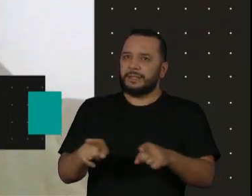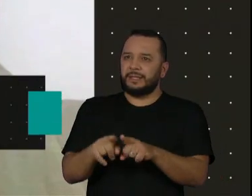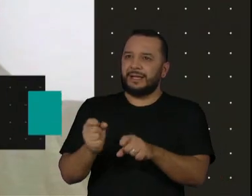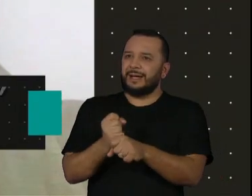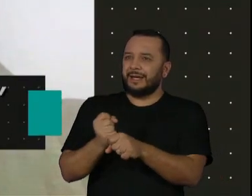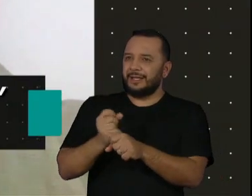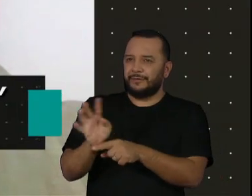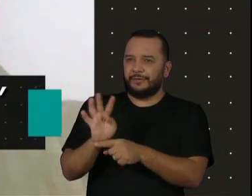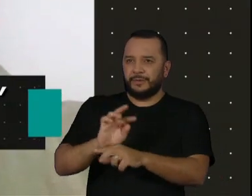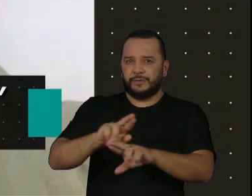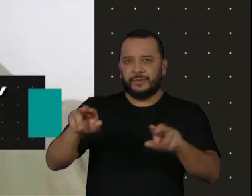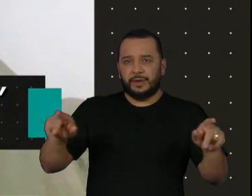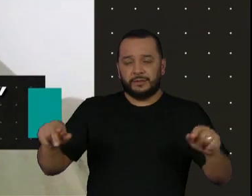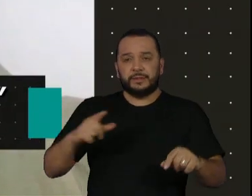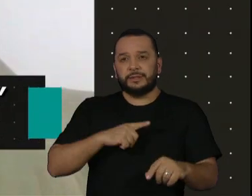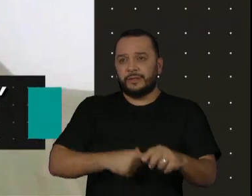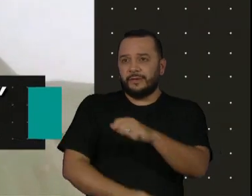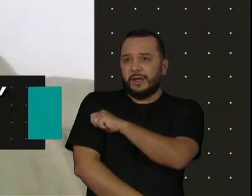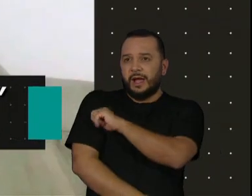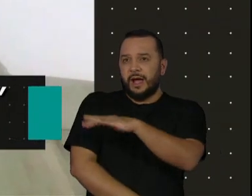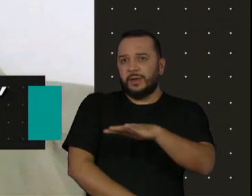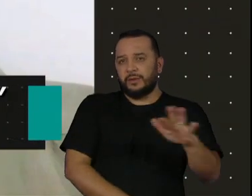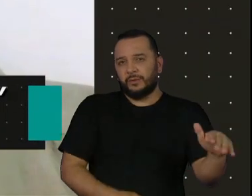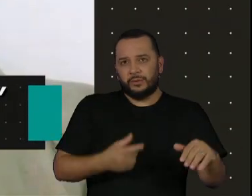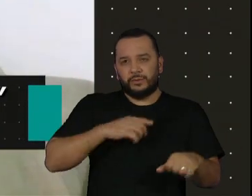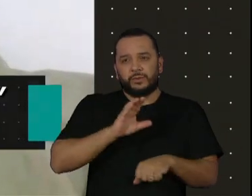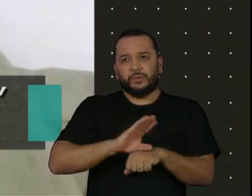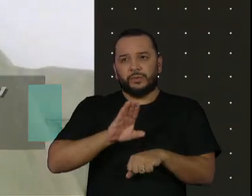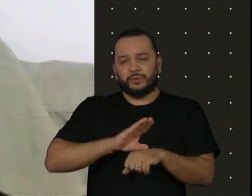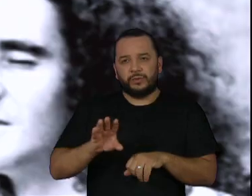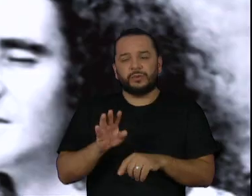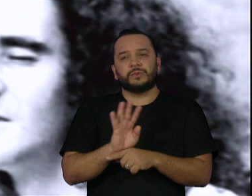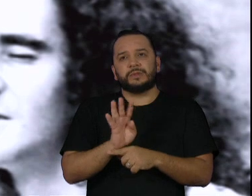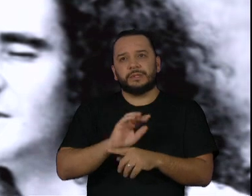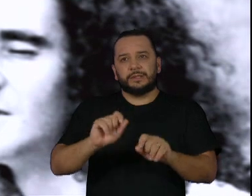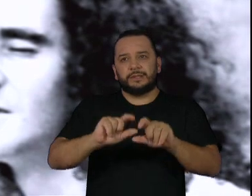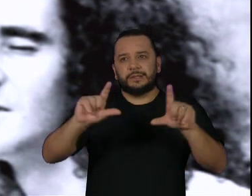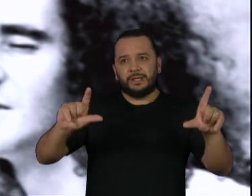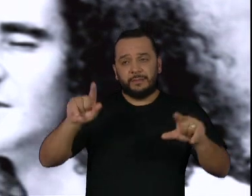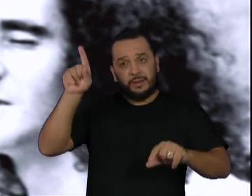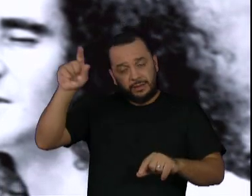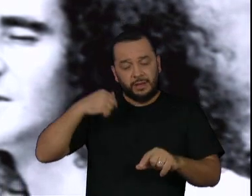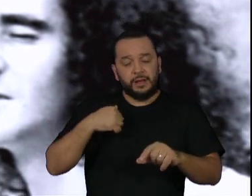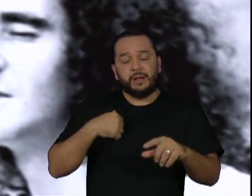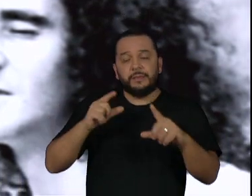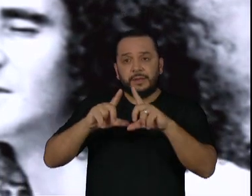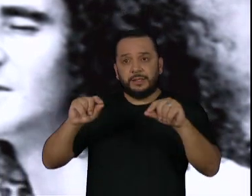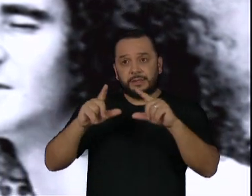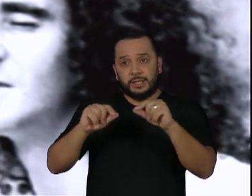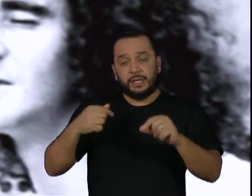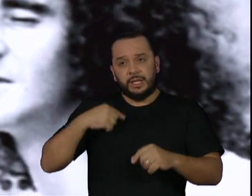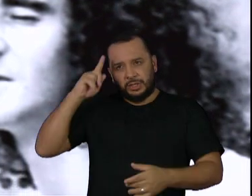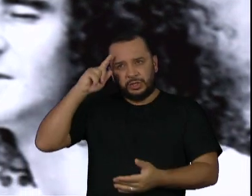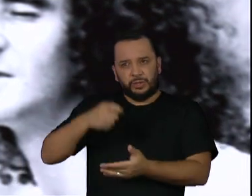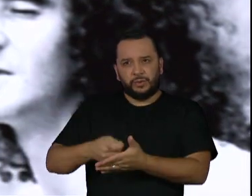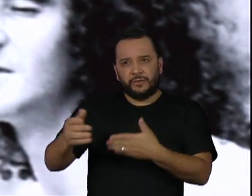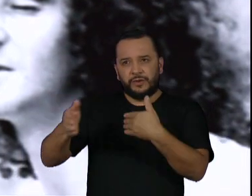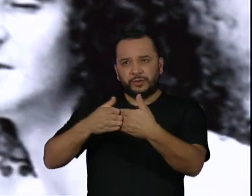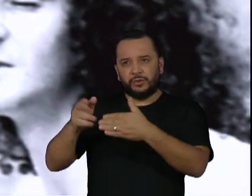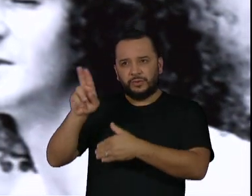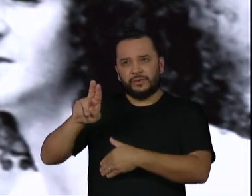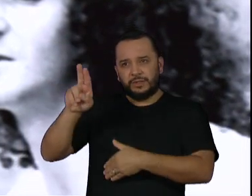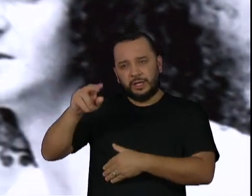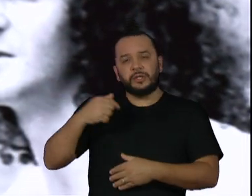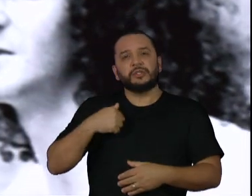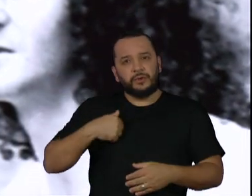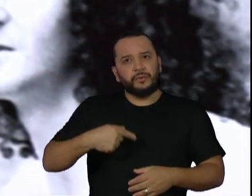trouxe os alunos do curso de cinema lá de Brasília, que a ditadura tinha fechado a universidade, e acabei indo